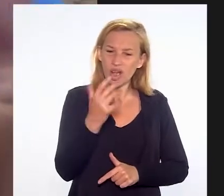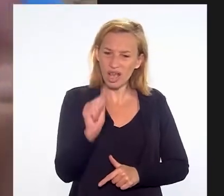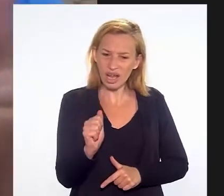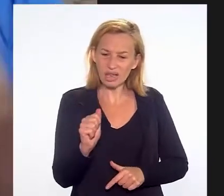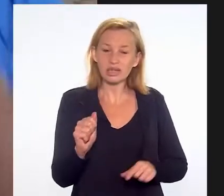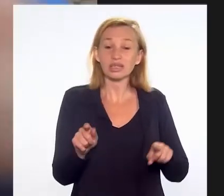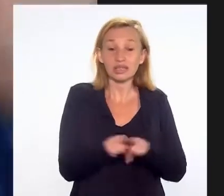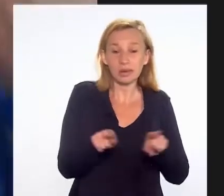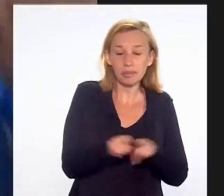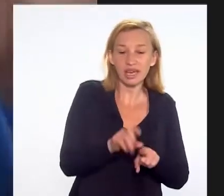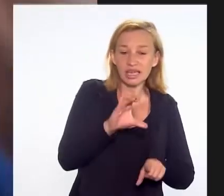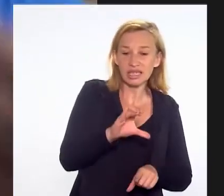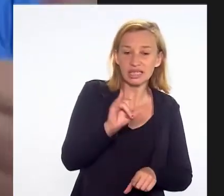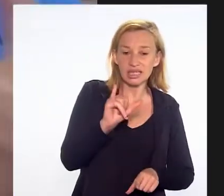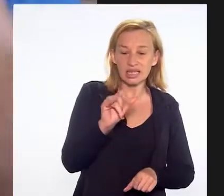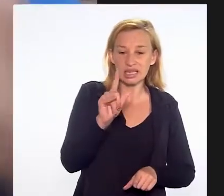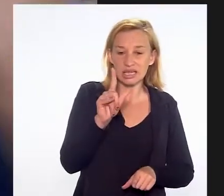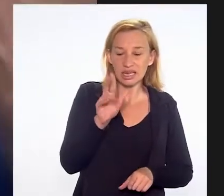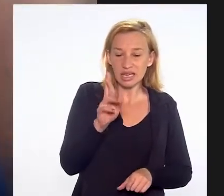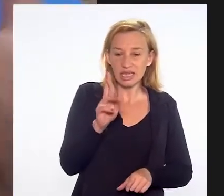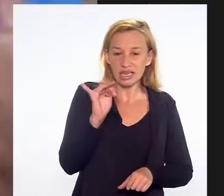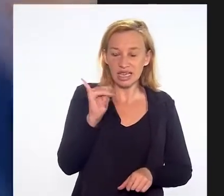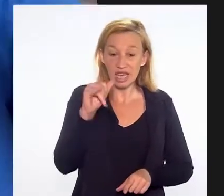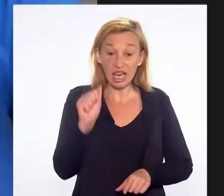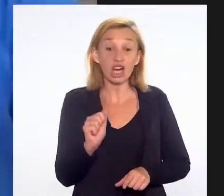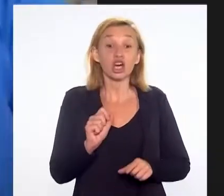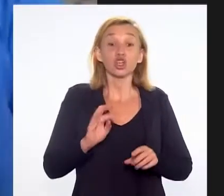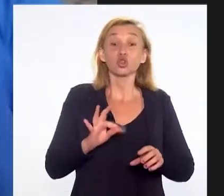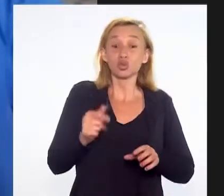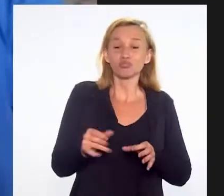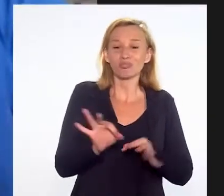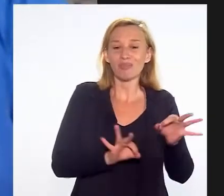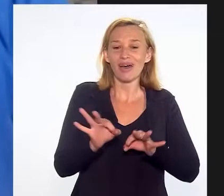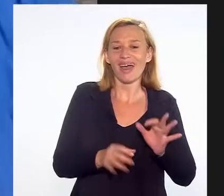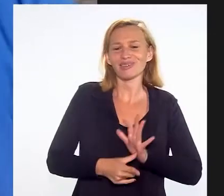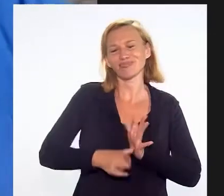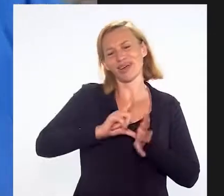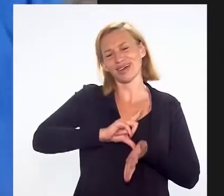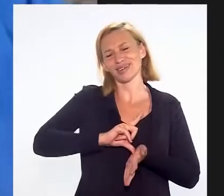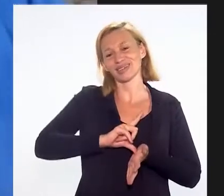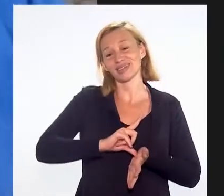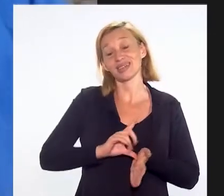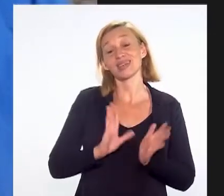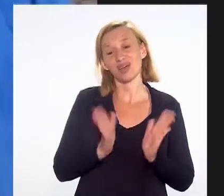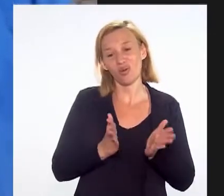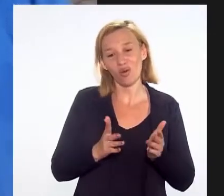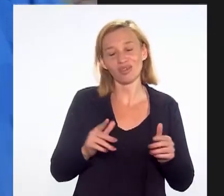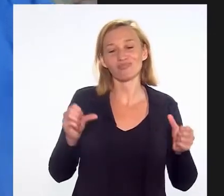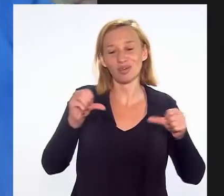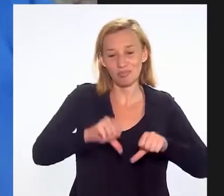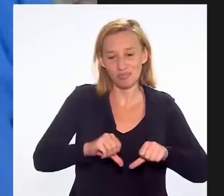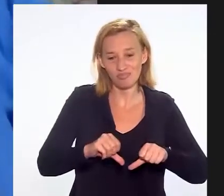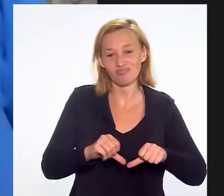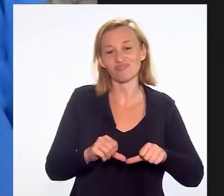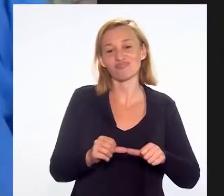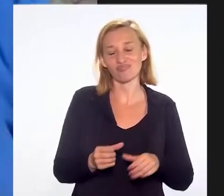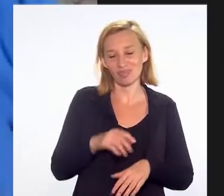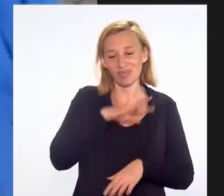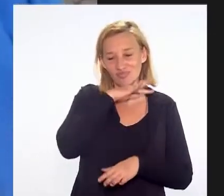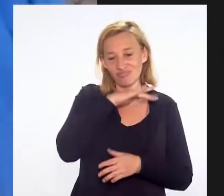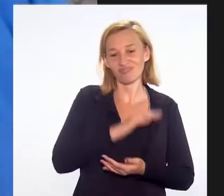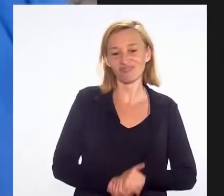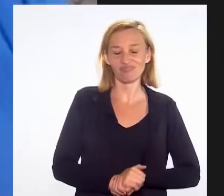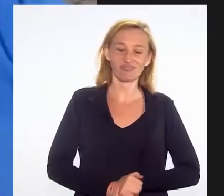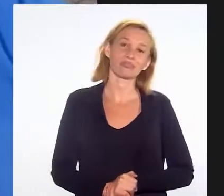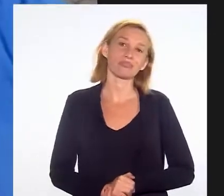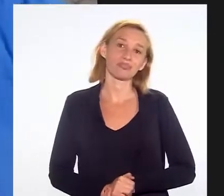de insumos, de agulhas, de seringas, isso tudo já teria que estar sendo planejado muito antes, né? E